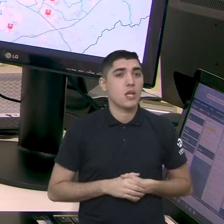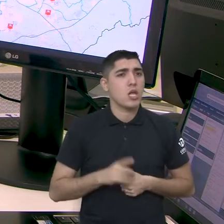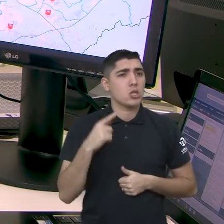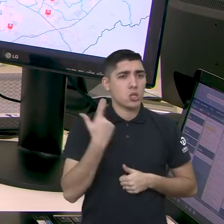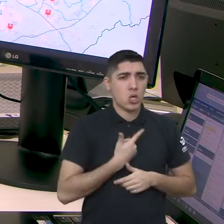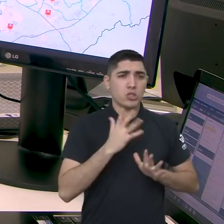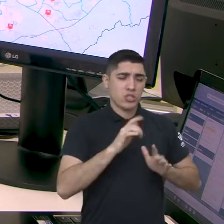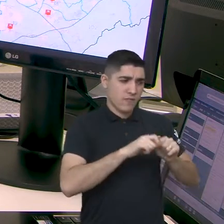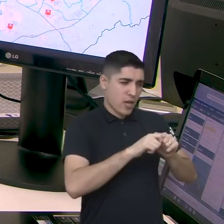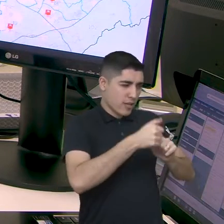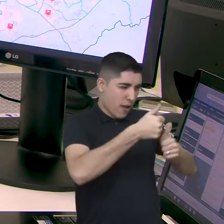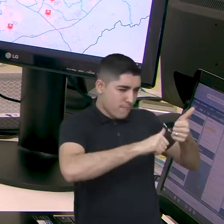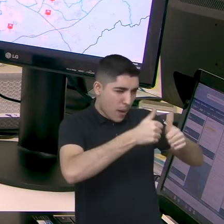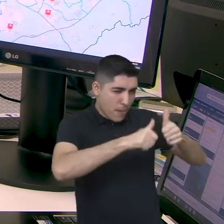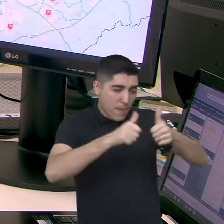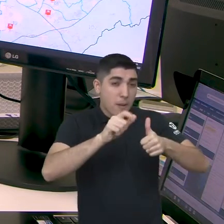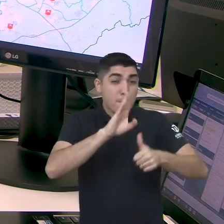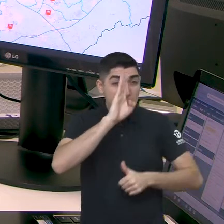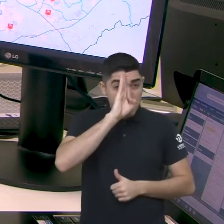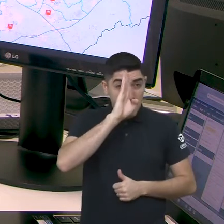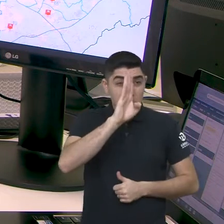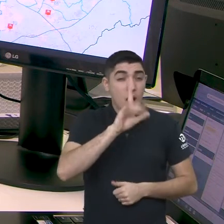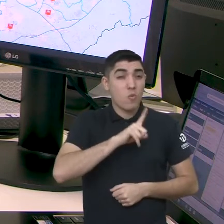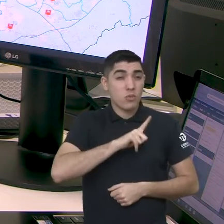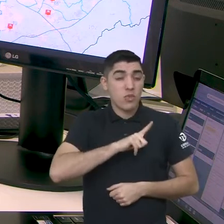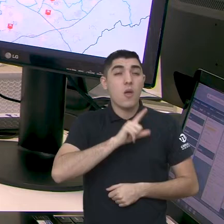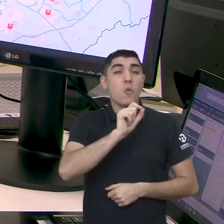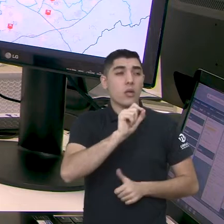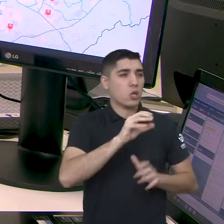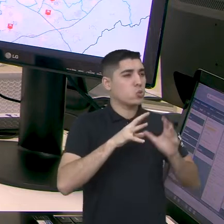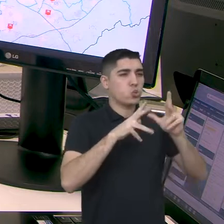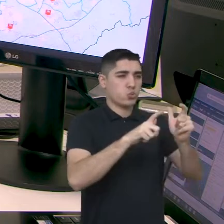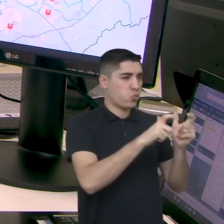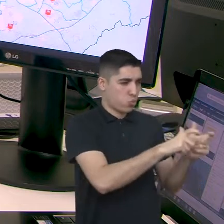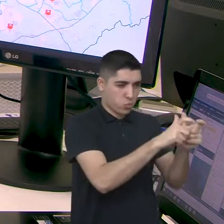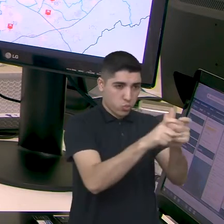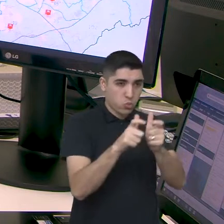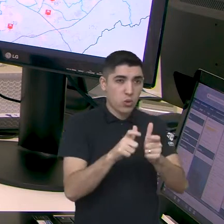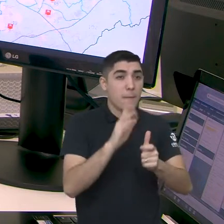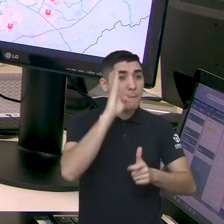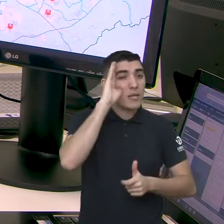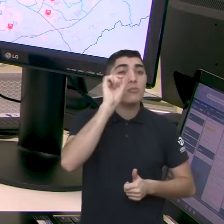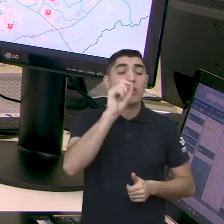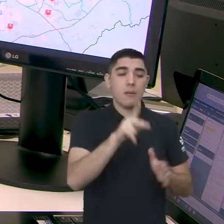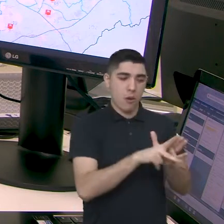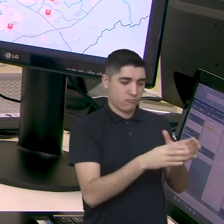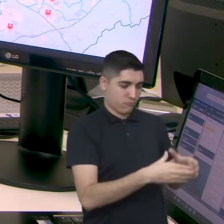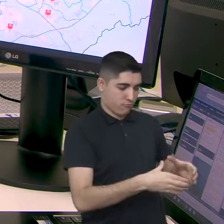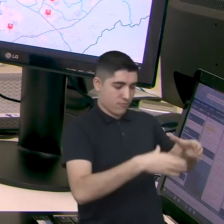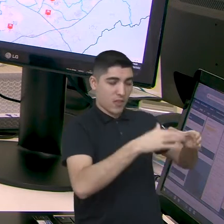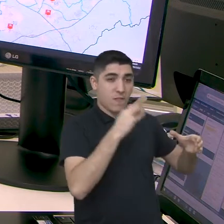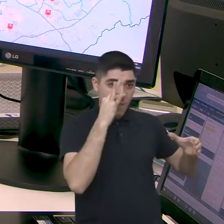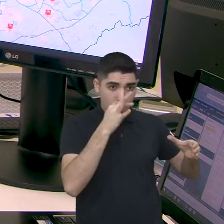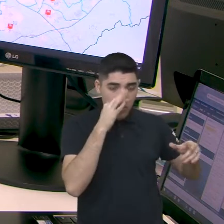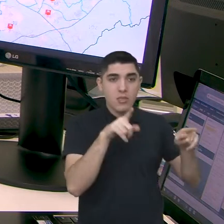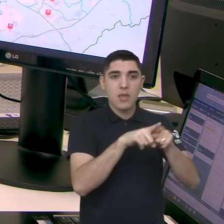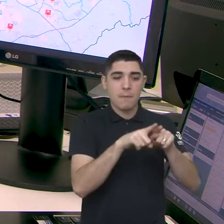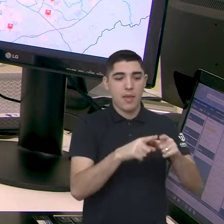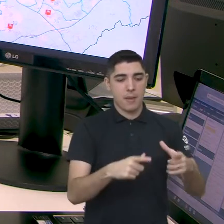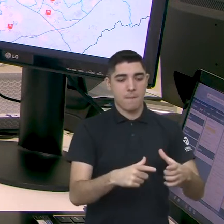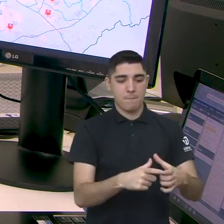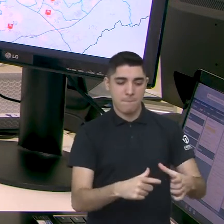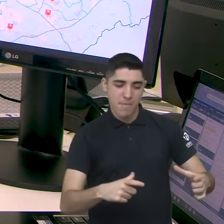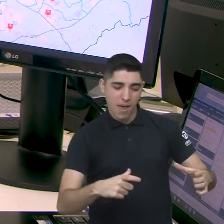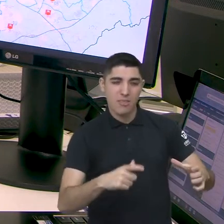levantamento, o principal tipo de criadouro encontrado em todas as áreas, vasos de plantas, pratos de